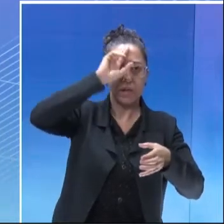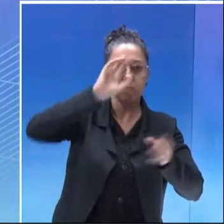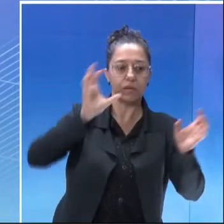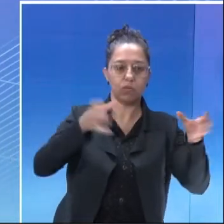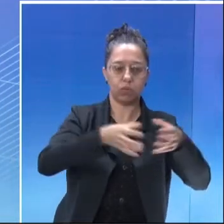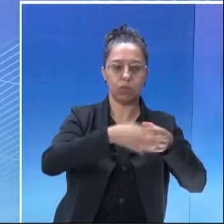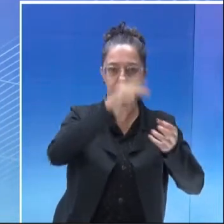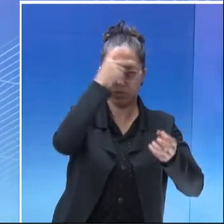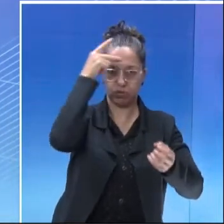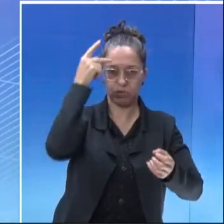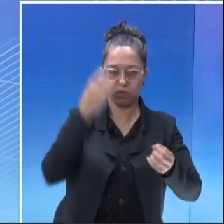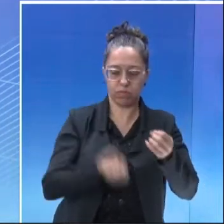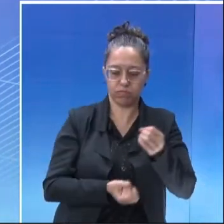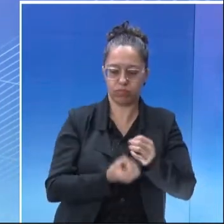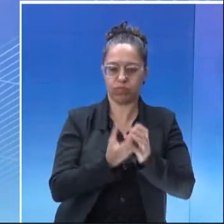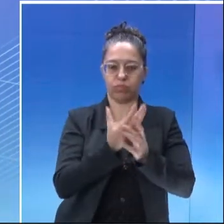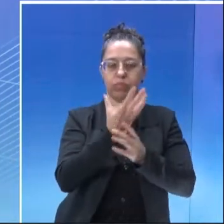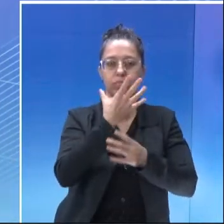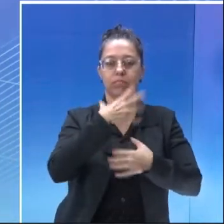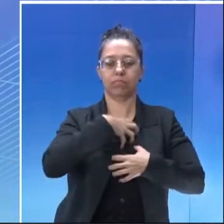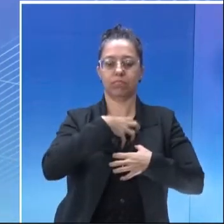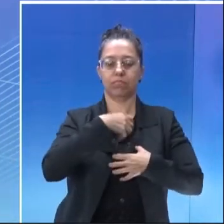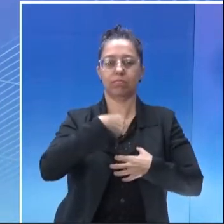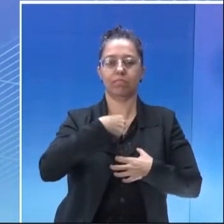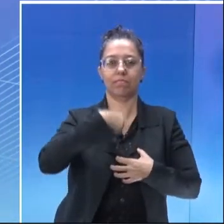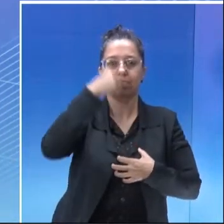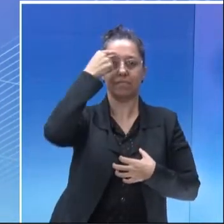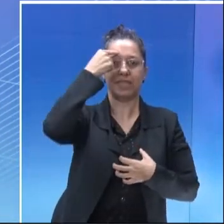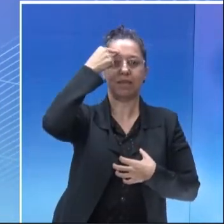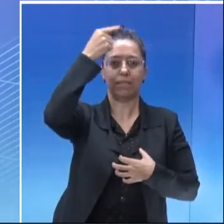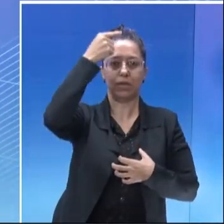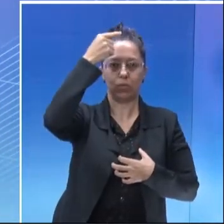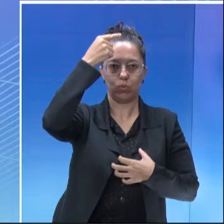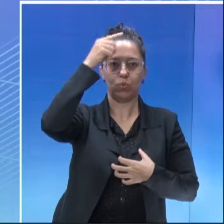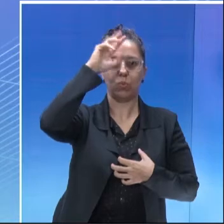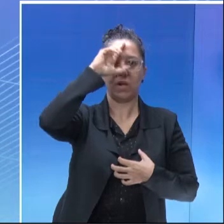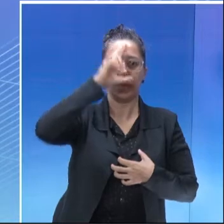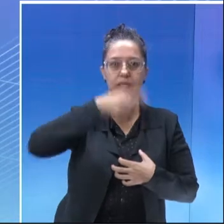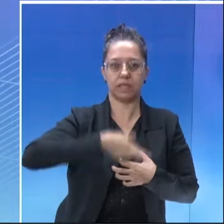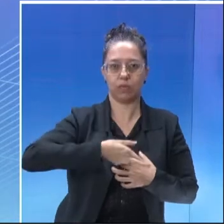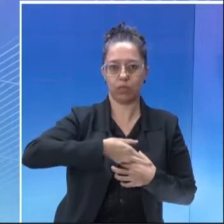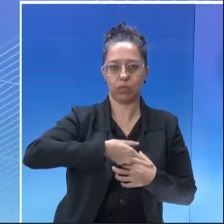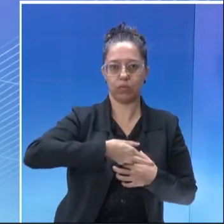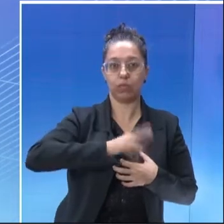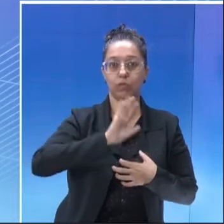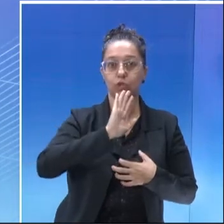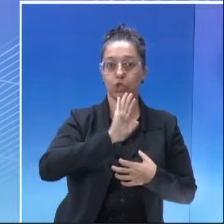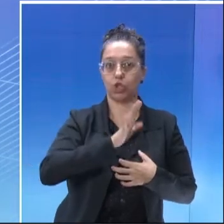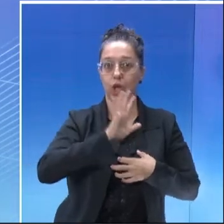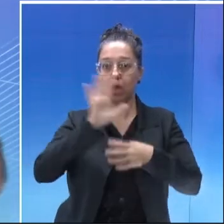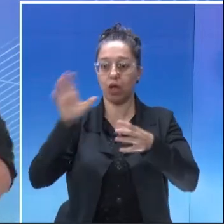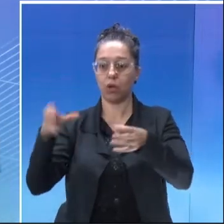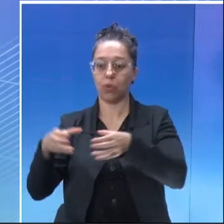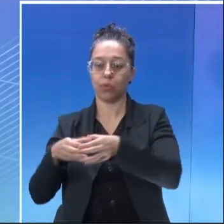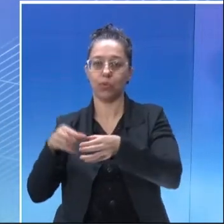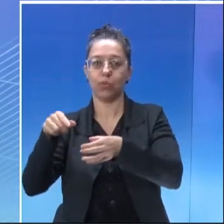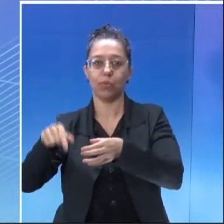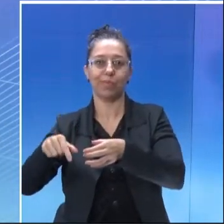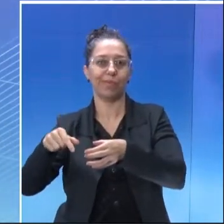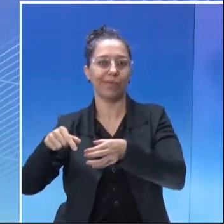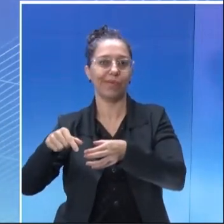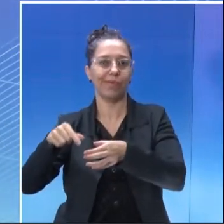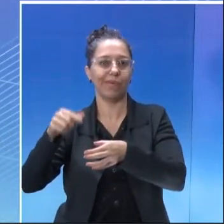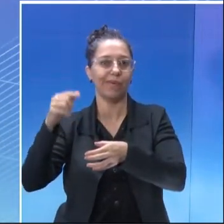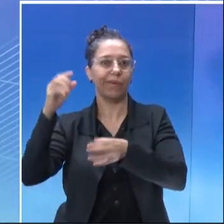que tudo vem da razão humana, nosso conhecimento vem do nosso pensamento, né, da nossa racionalidade. Já